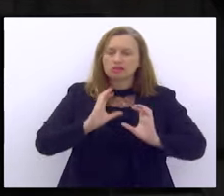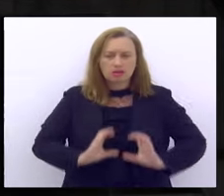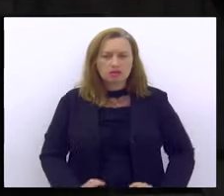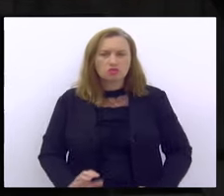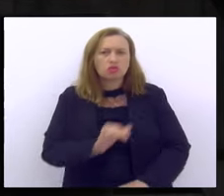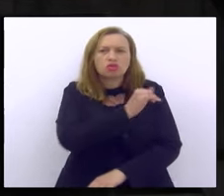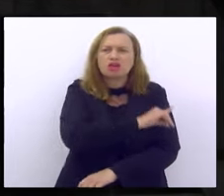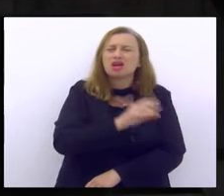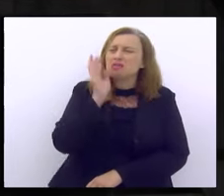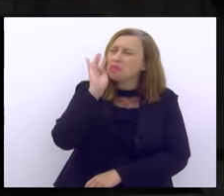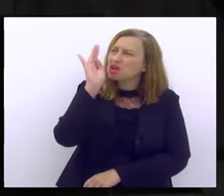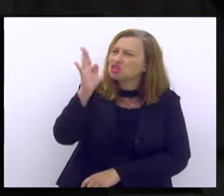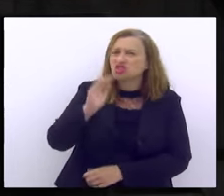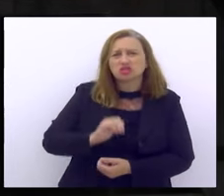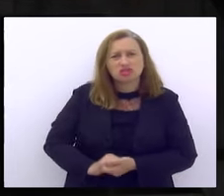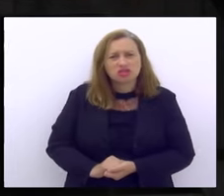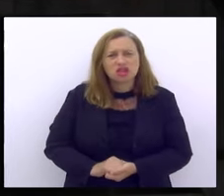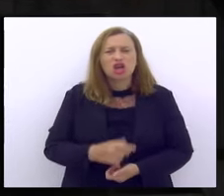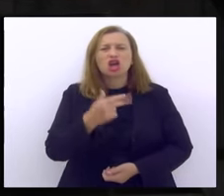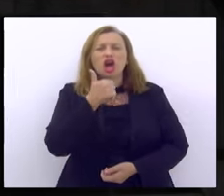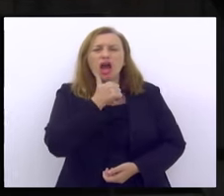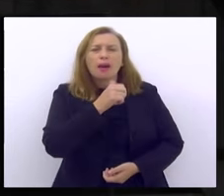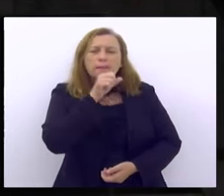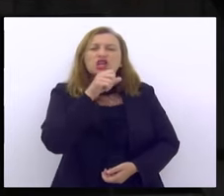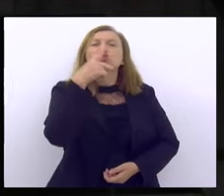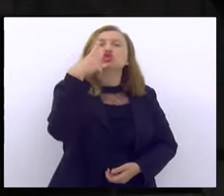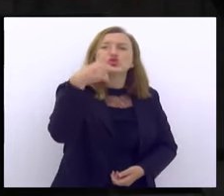imaginem se a sua mãe